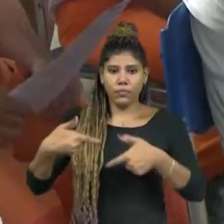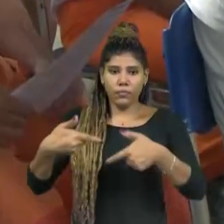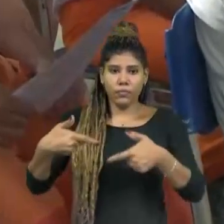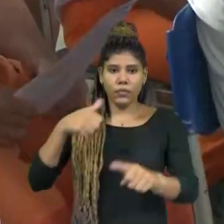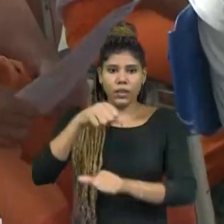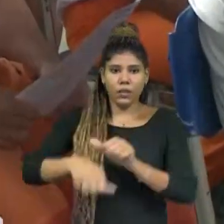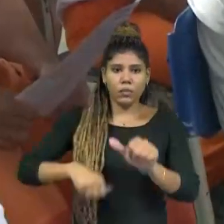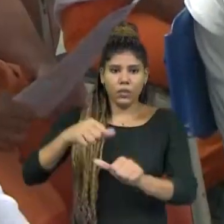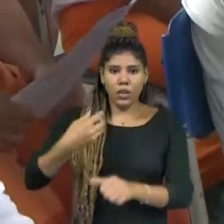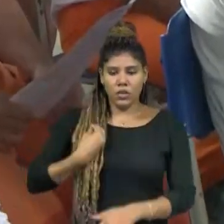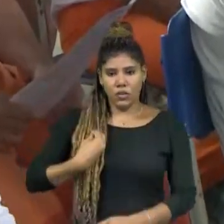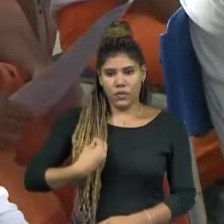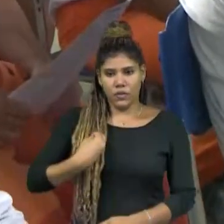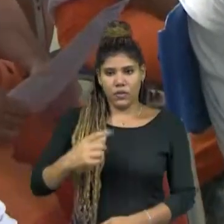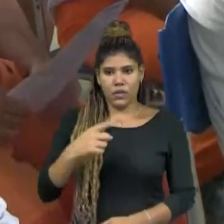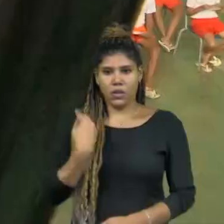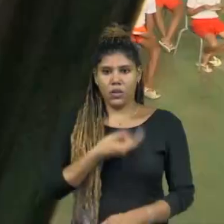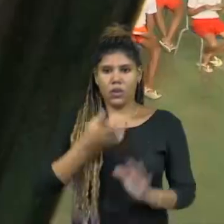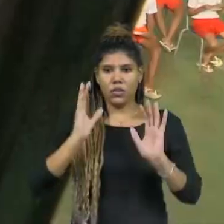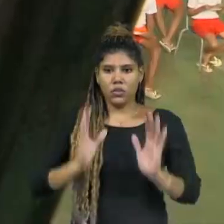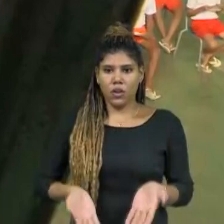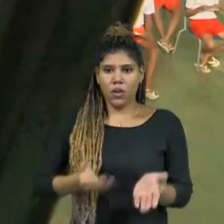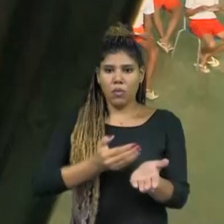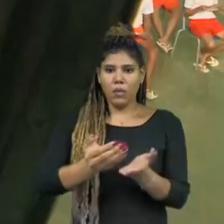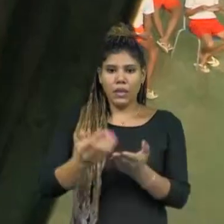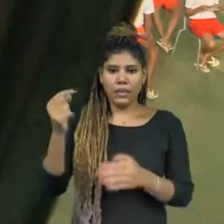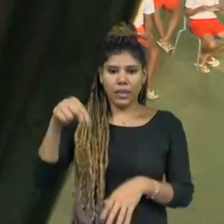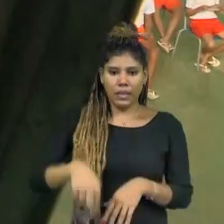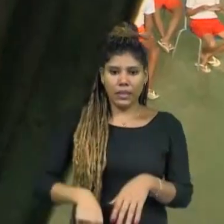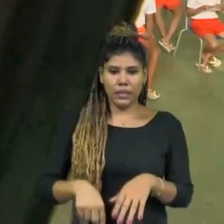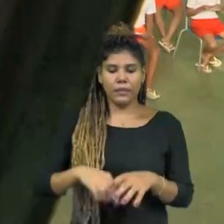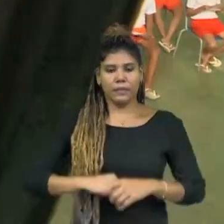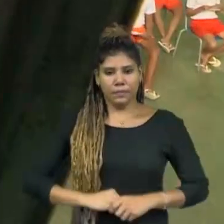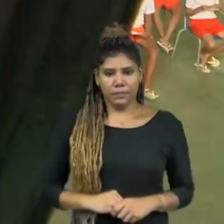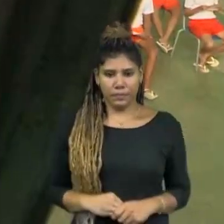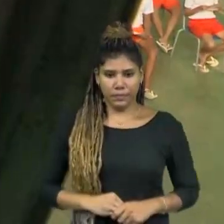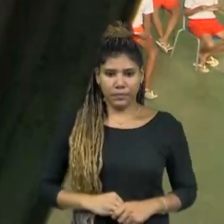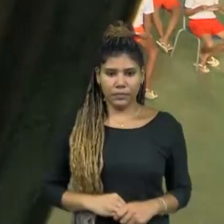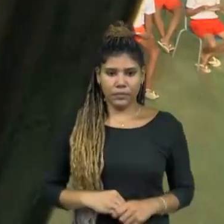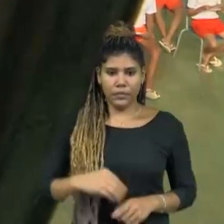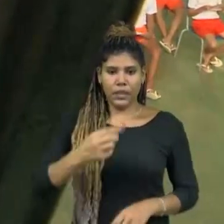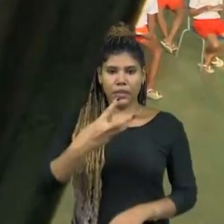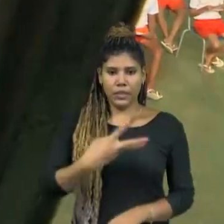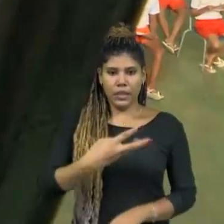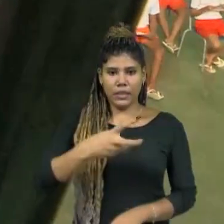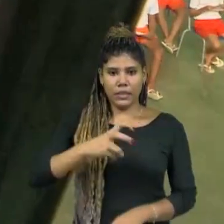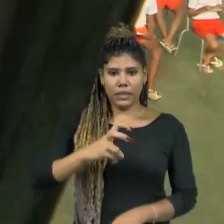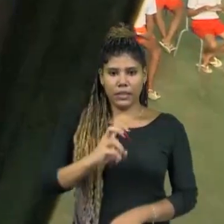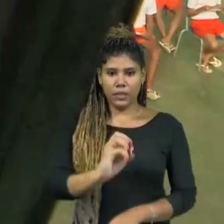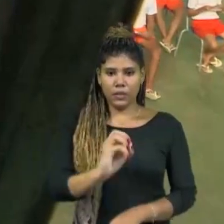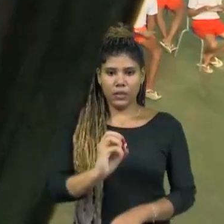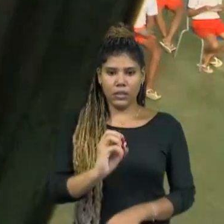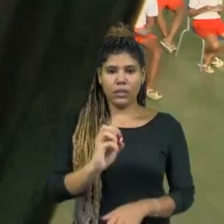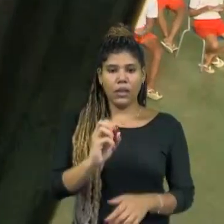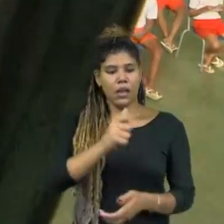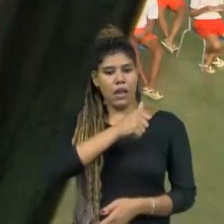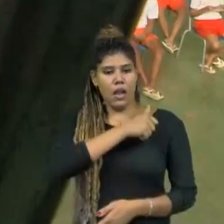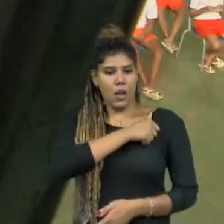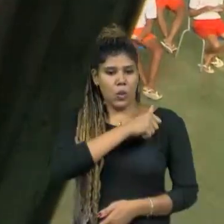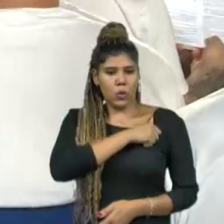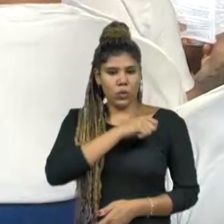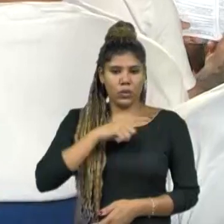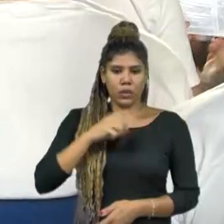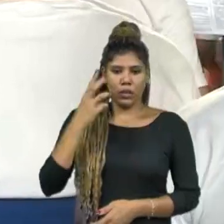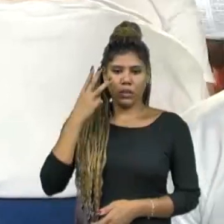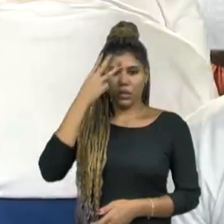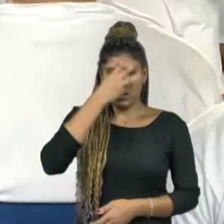aqui já a gente já começa a mudar daqui de dentro. Ele é um dos quase 350 alunos que participam das 3 horas de aulas